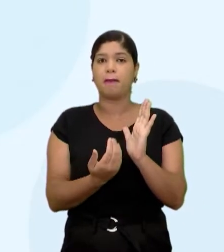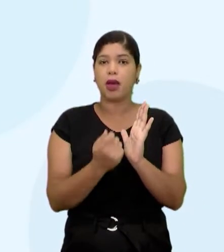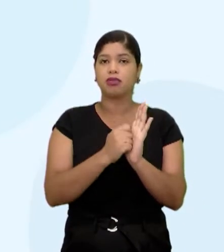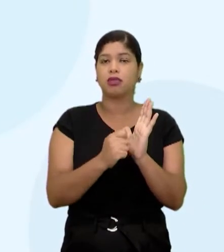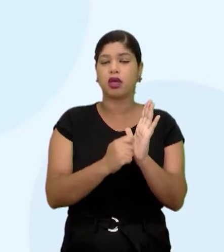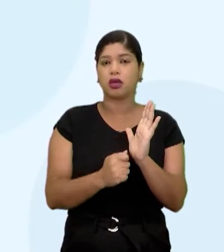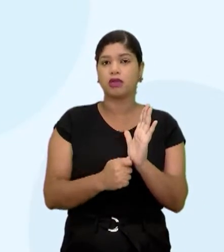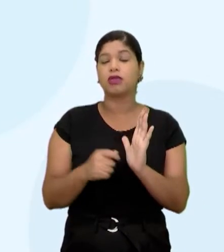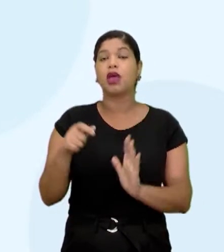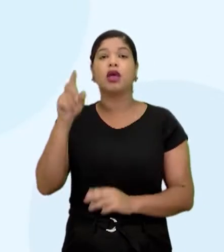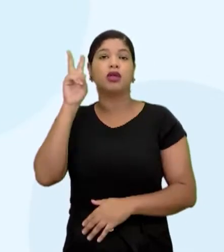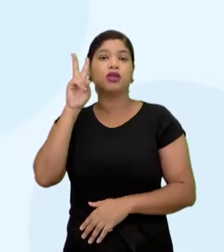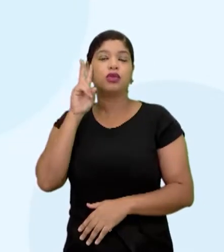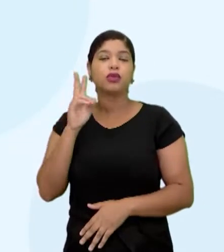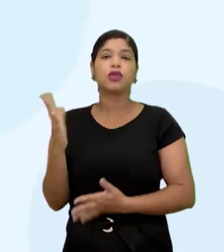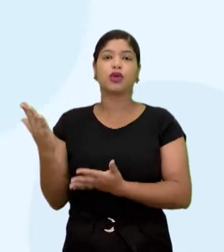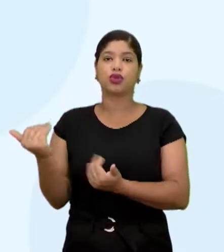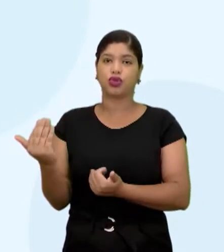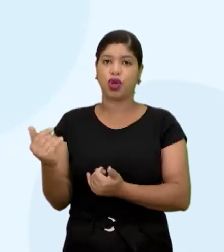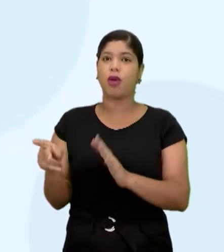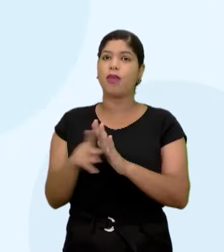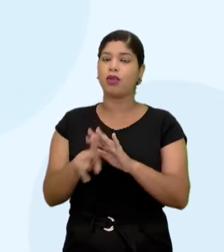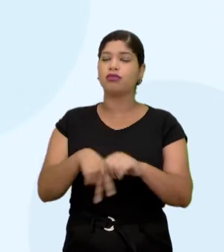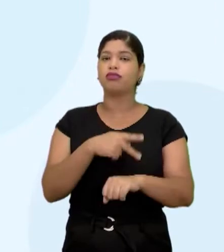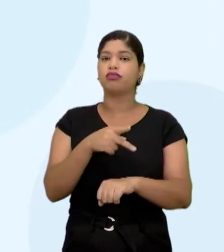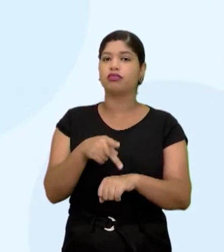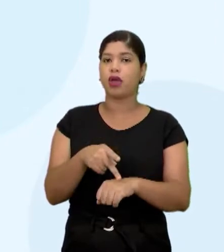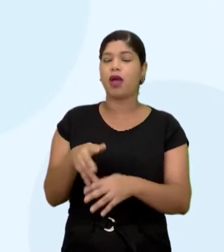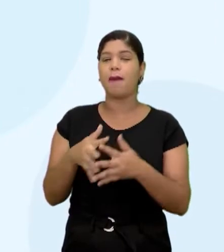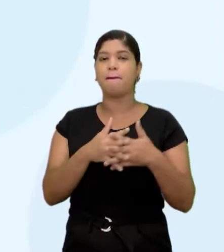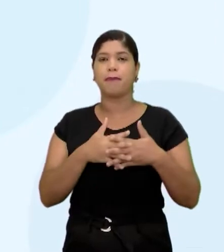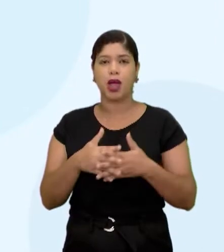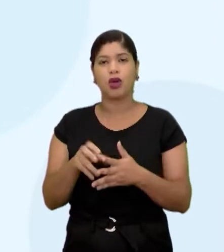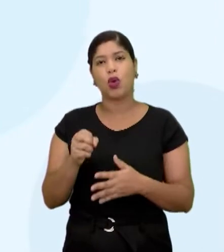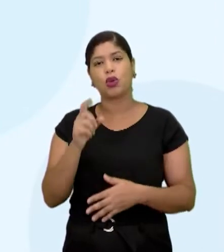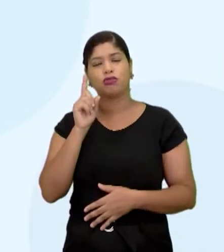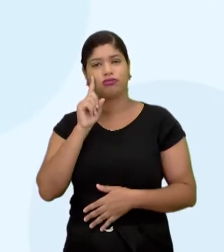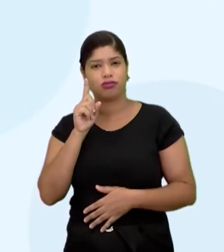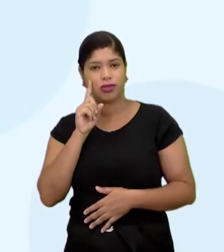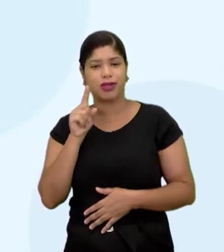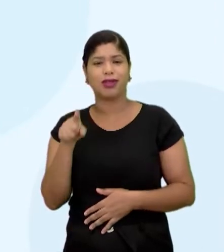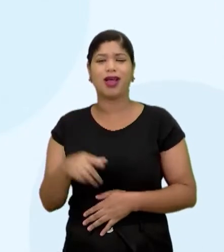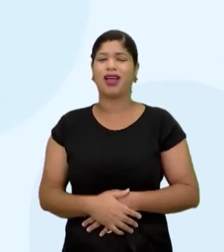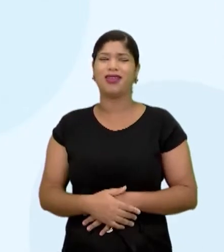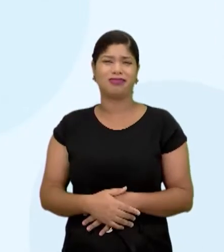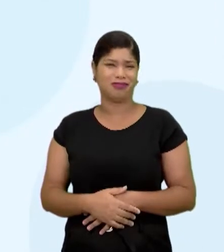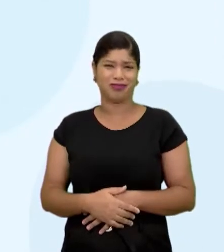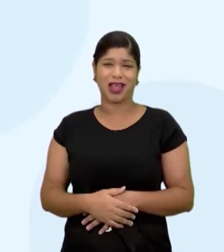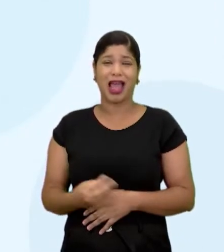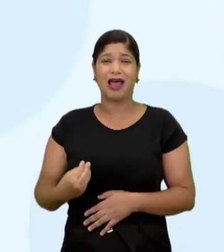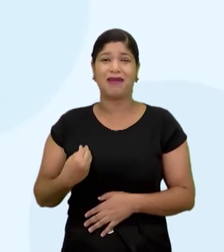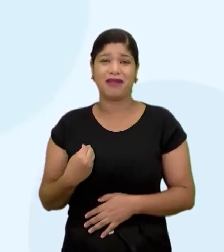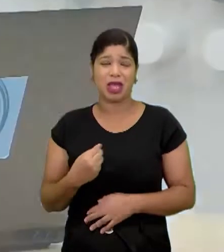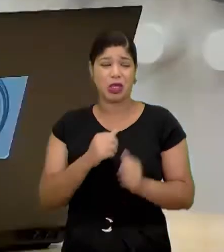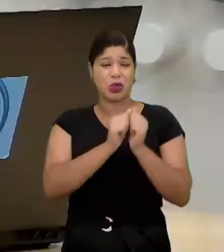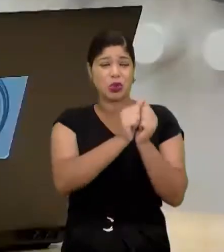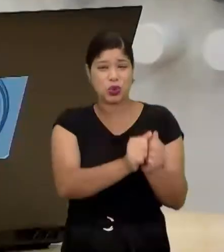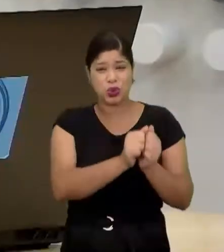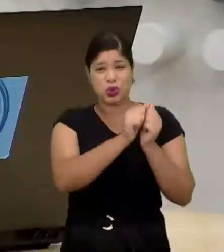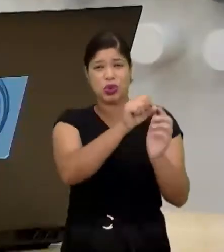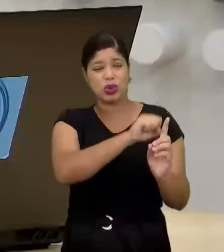desse jovem norte-americano estadunidense que muito cansado da vida em sociedade